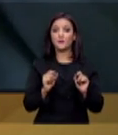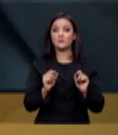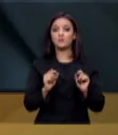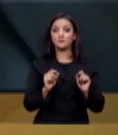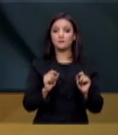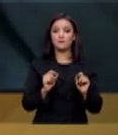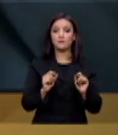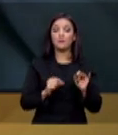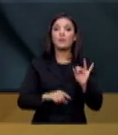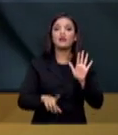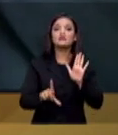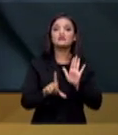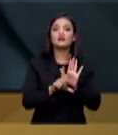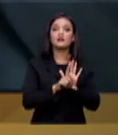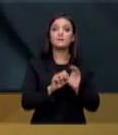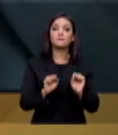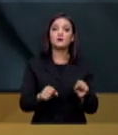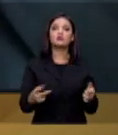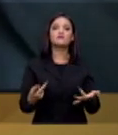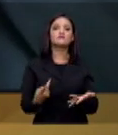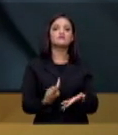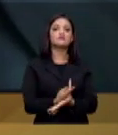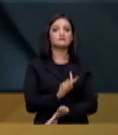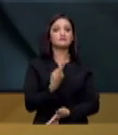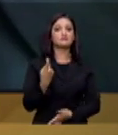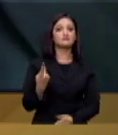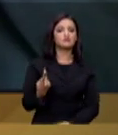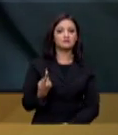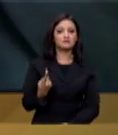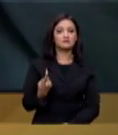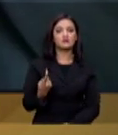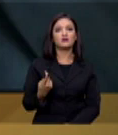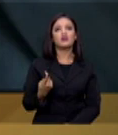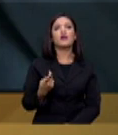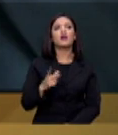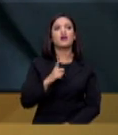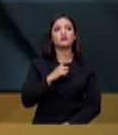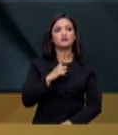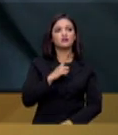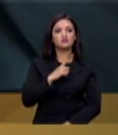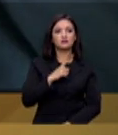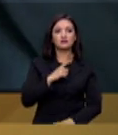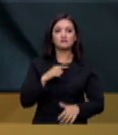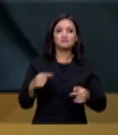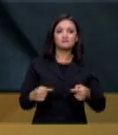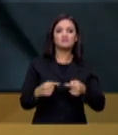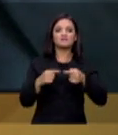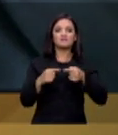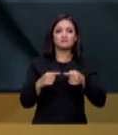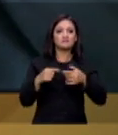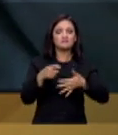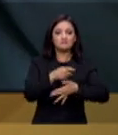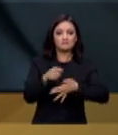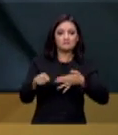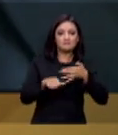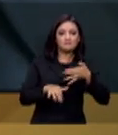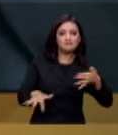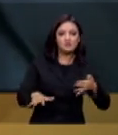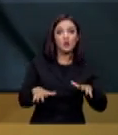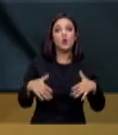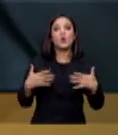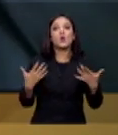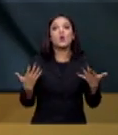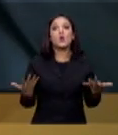possivelmente poderia atender completamente a jurisprudência sobre quais são as hipóteses e quando é